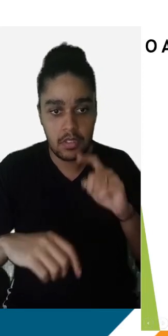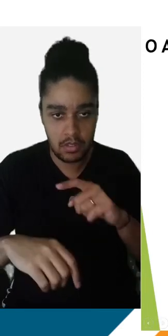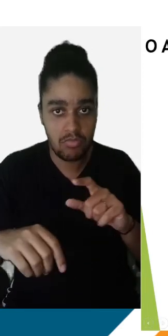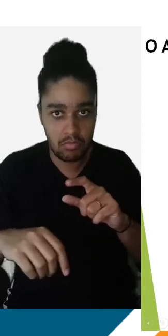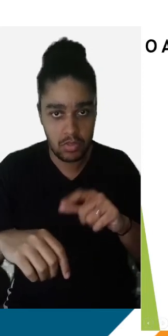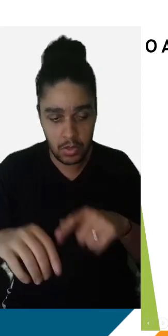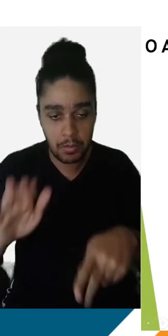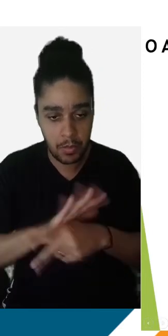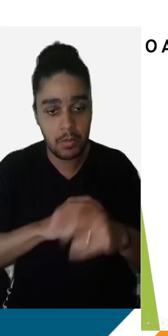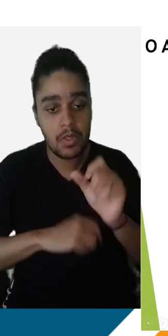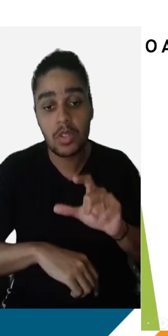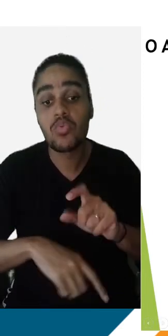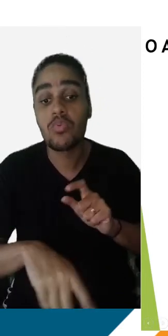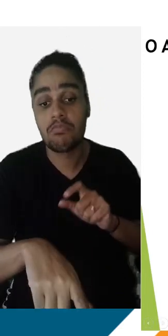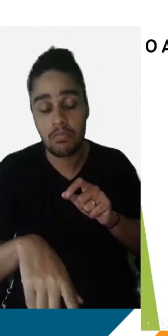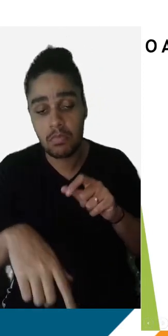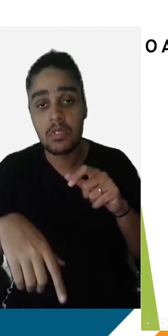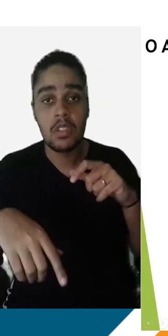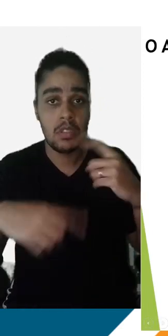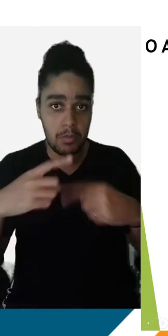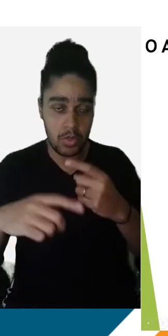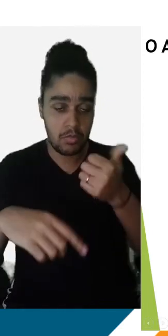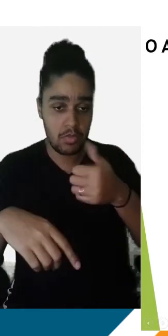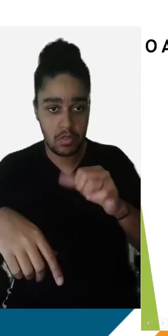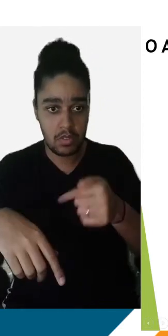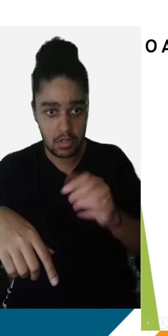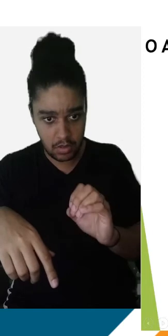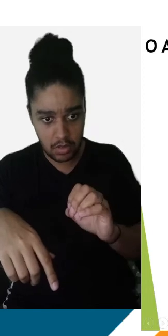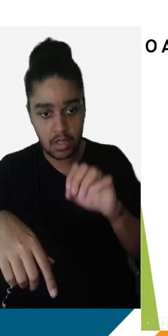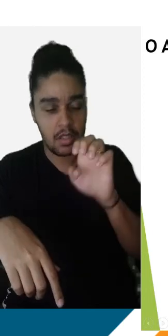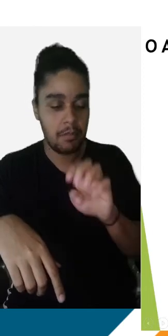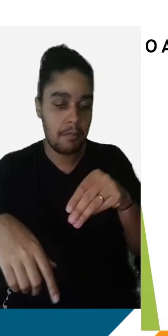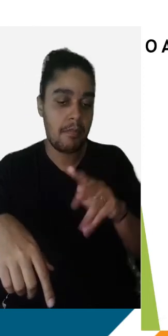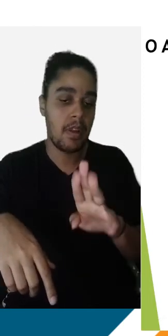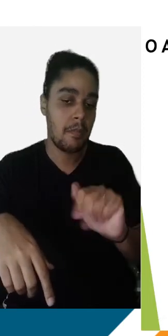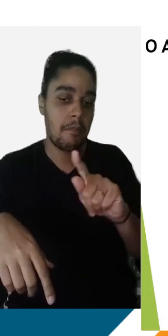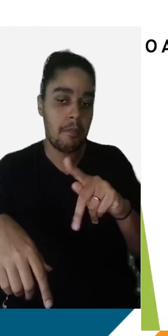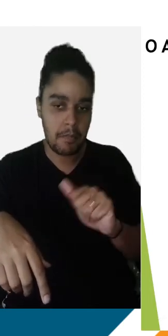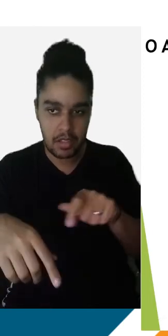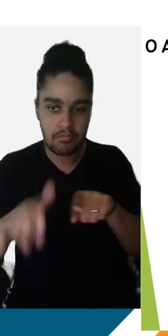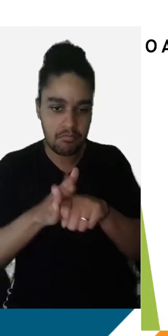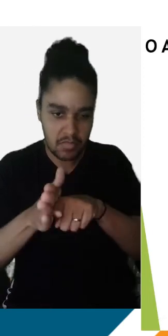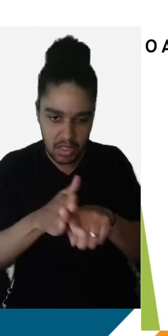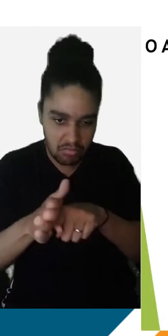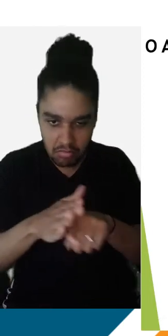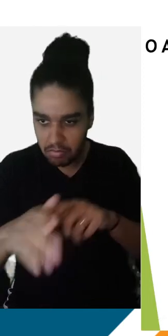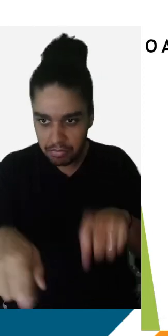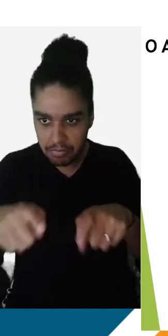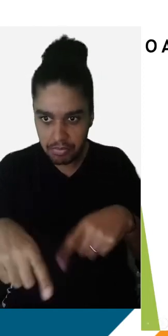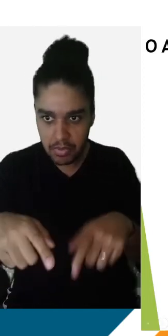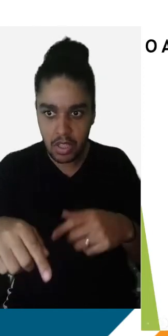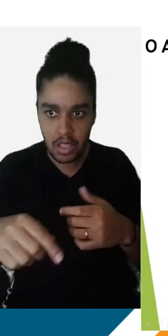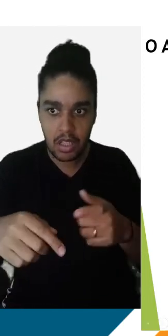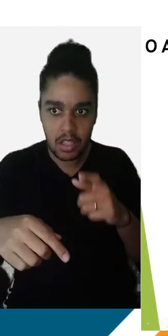está na legenda para a gente de azul, que a partir da década de 70, com a Embrapa, a Empresa Brasileira de Pesquisa Agropecuária,